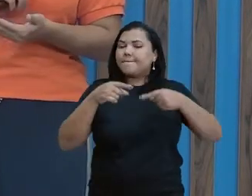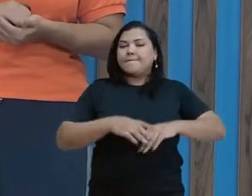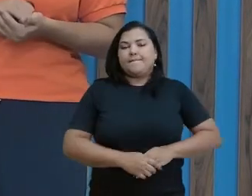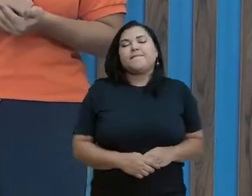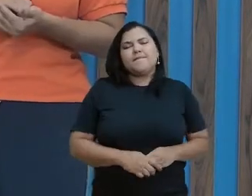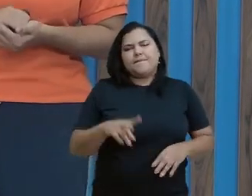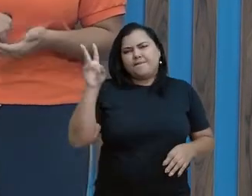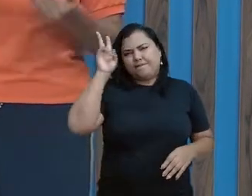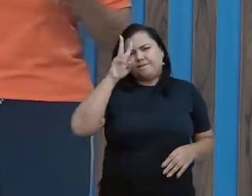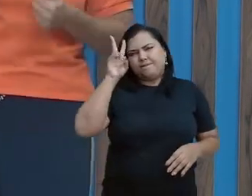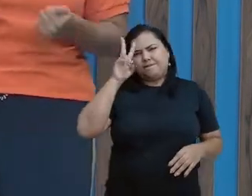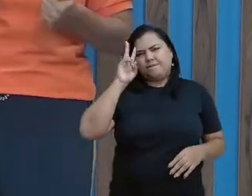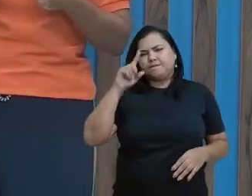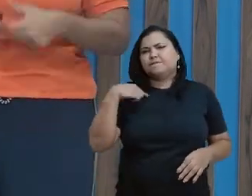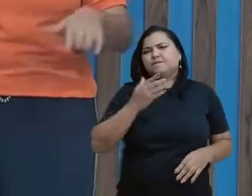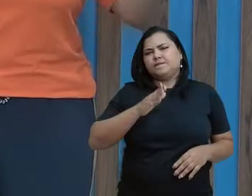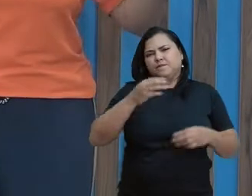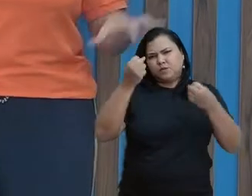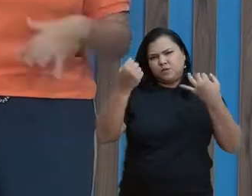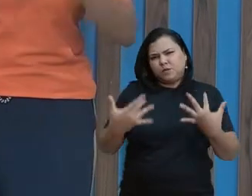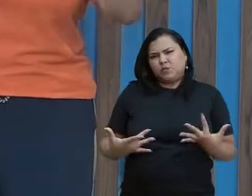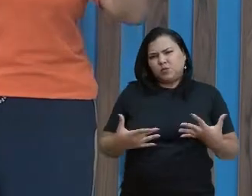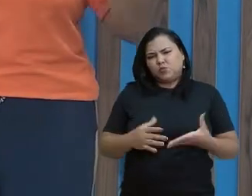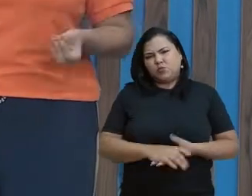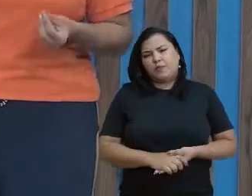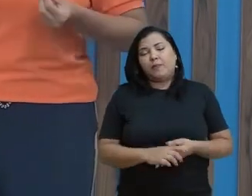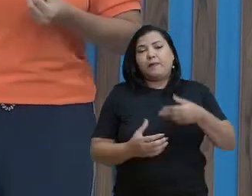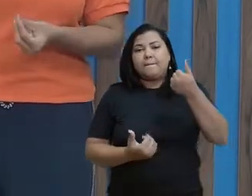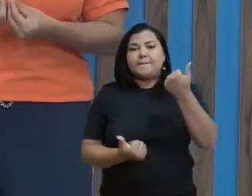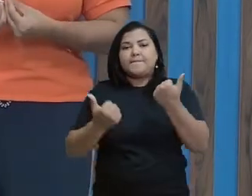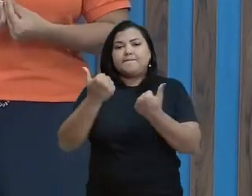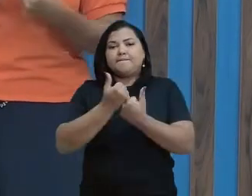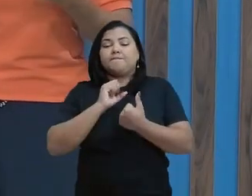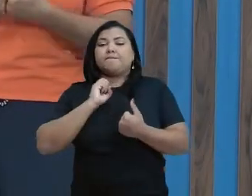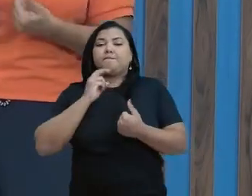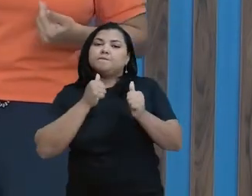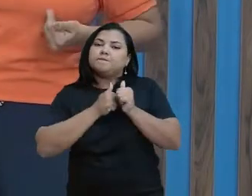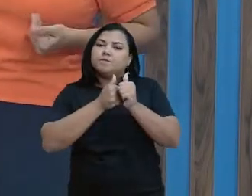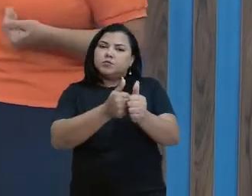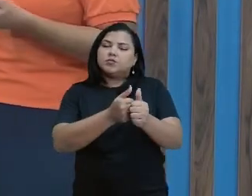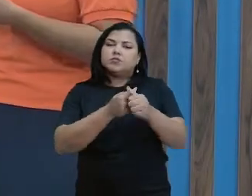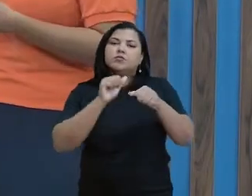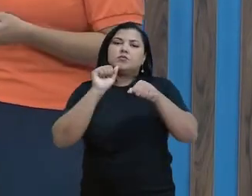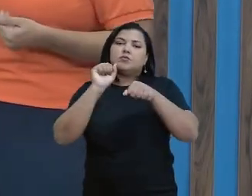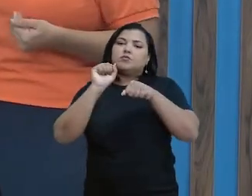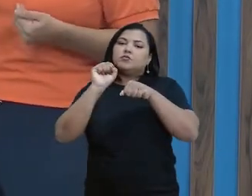vocês lembram? A gente acabou de falar. O pronome ele substitui ou acompanha o substantivo.